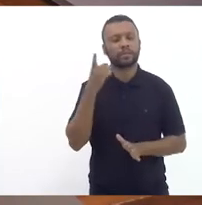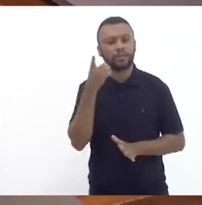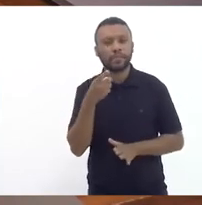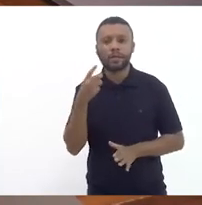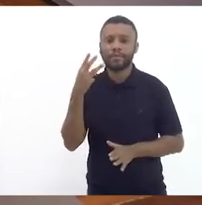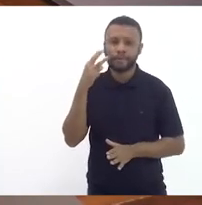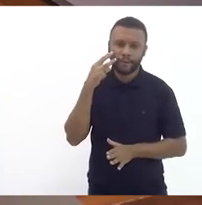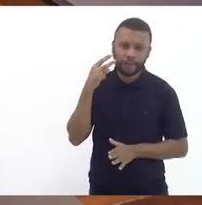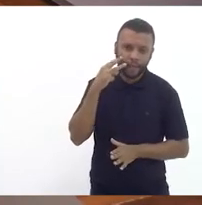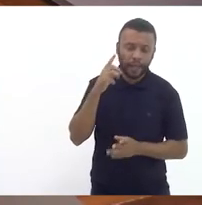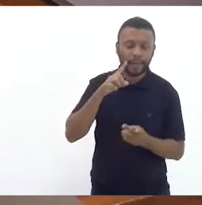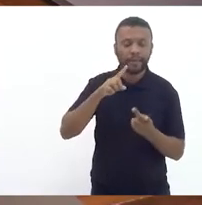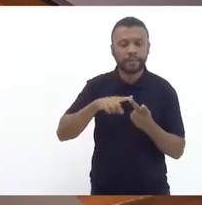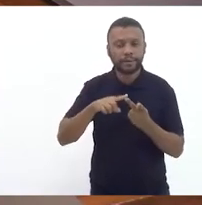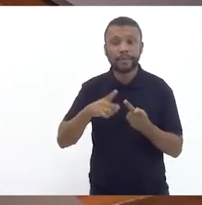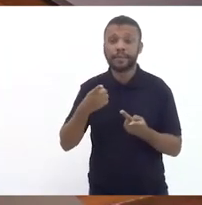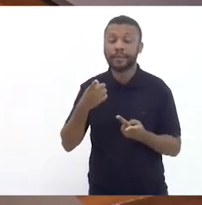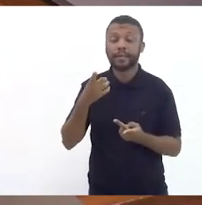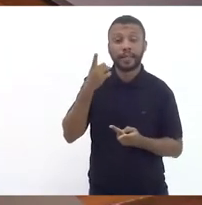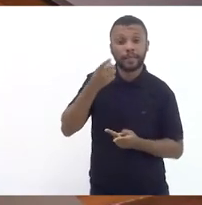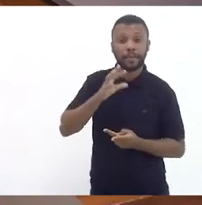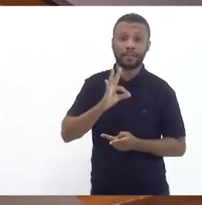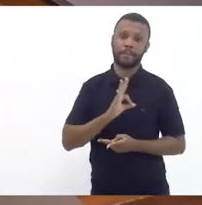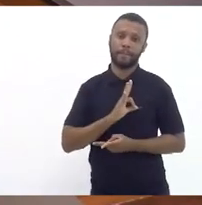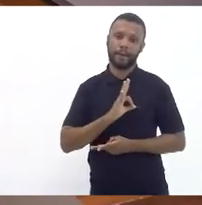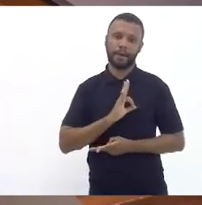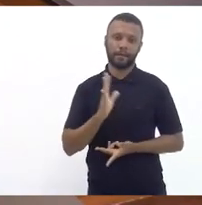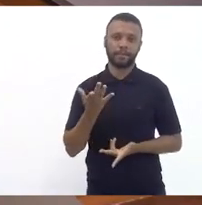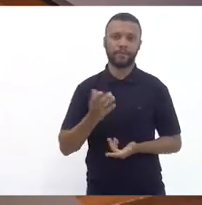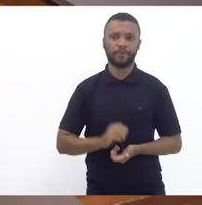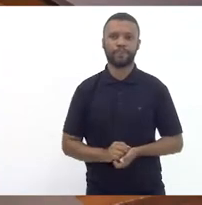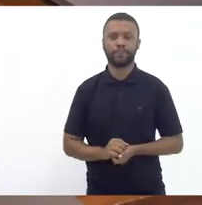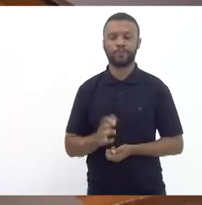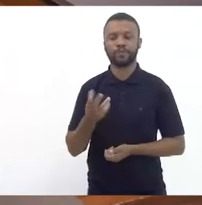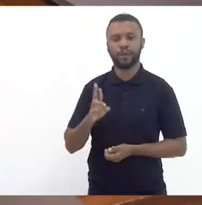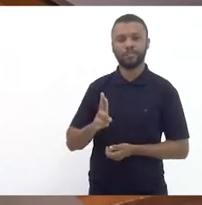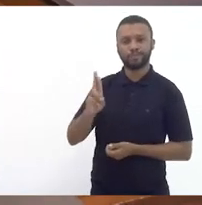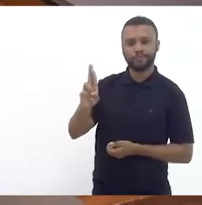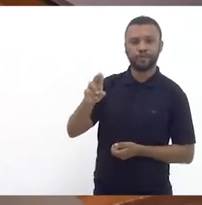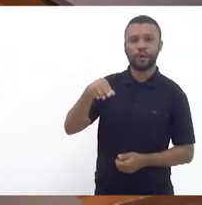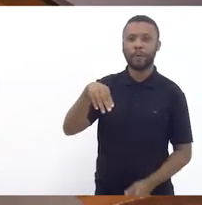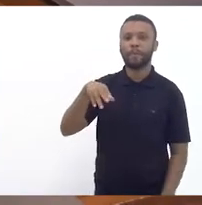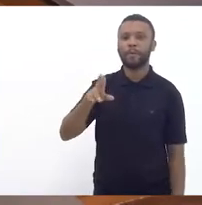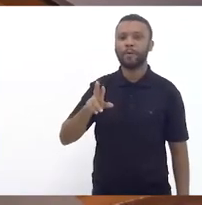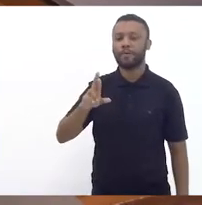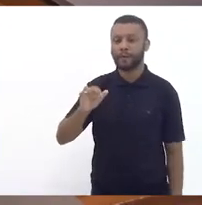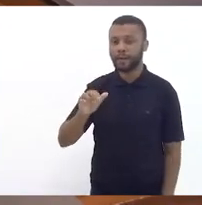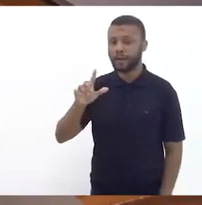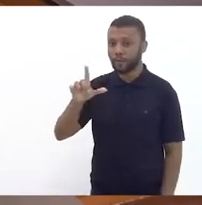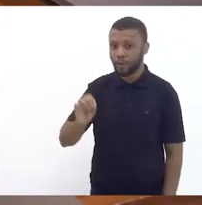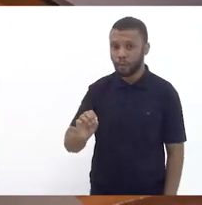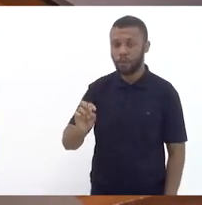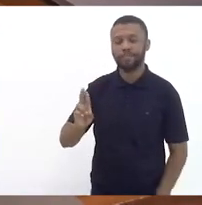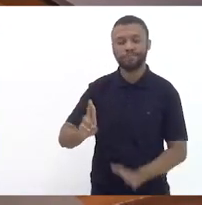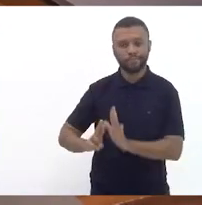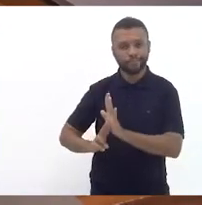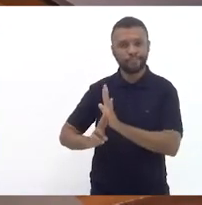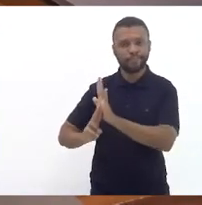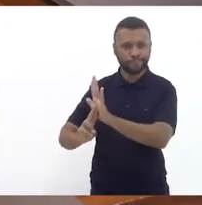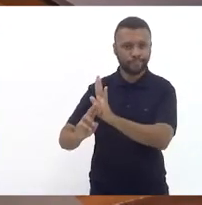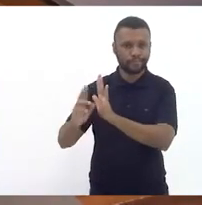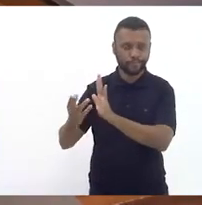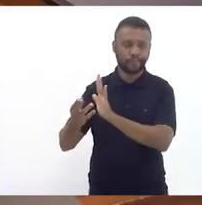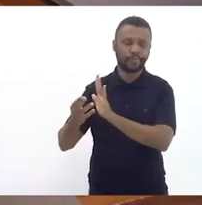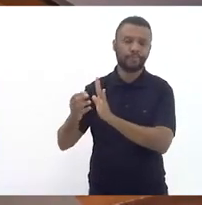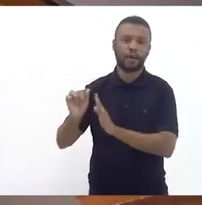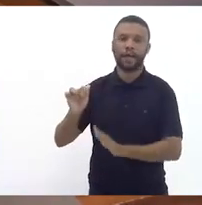e perguntas da deputada Marta Rocha ao conselheiro da Getrans para o Murilo, ao secretário e à Supervia.